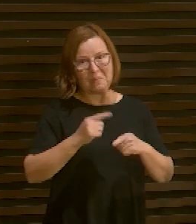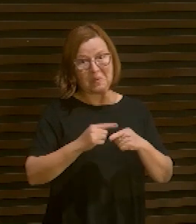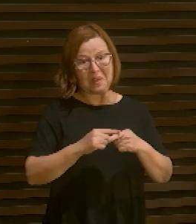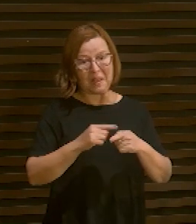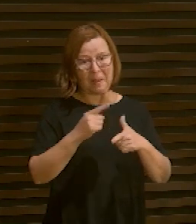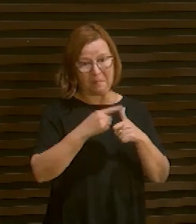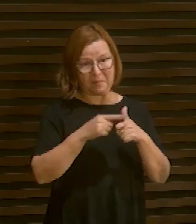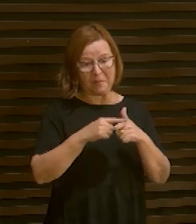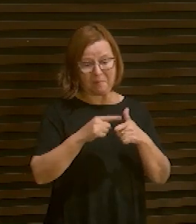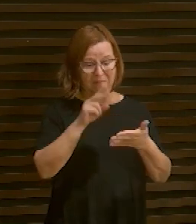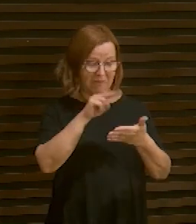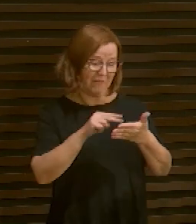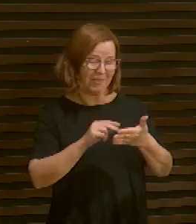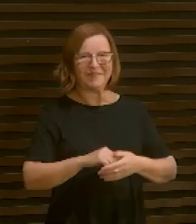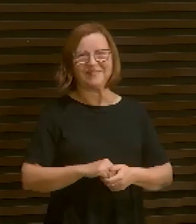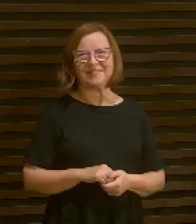revisor.